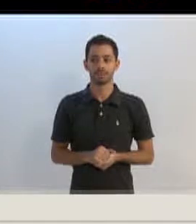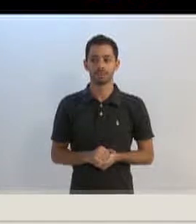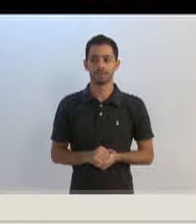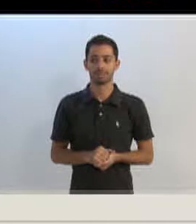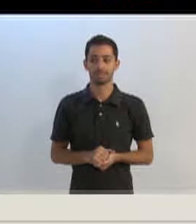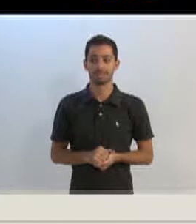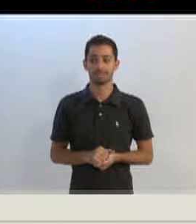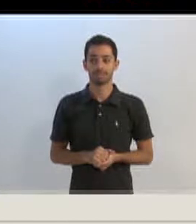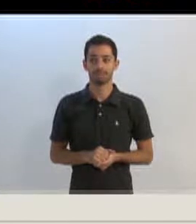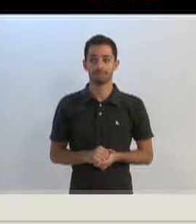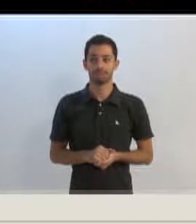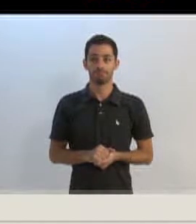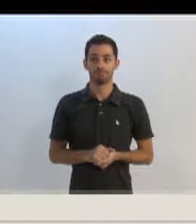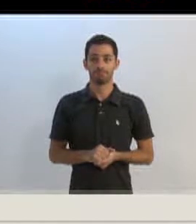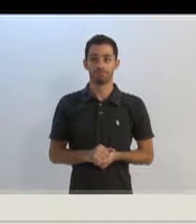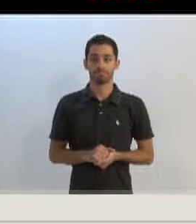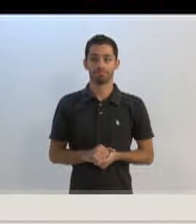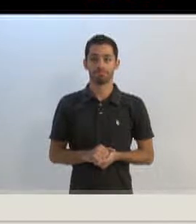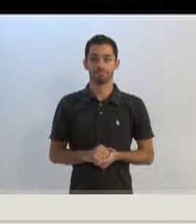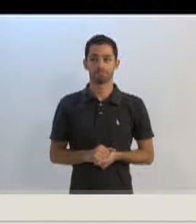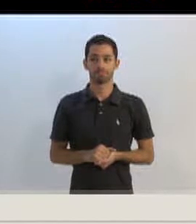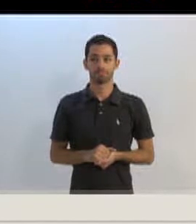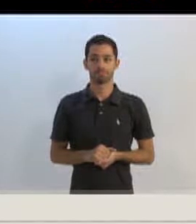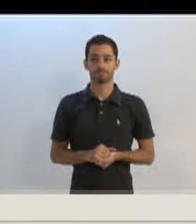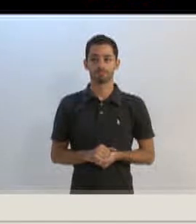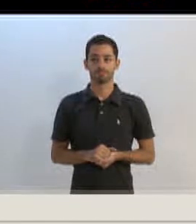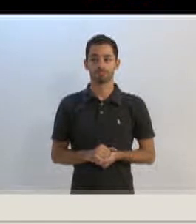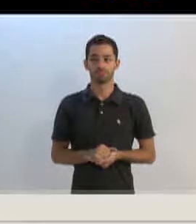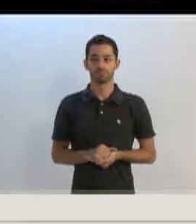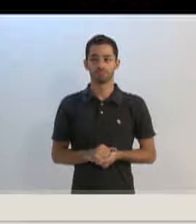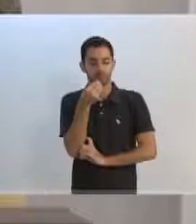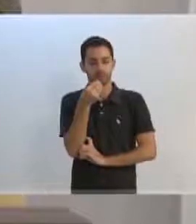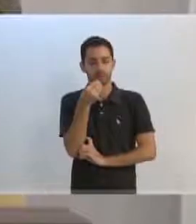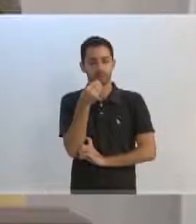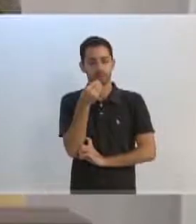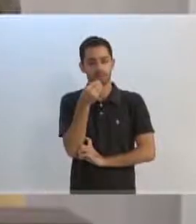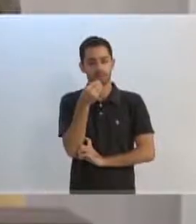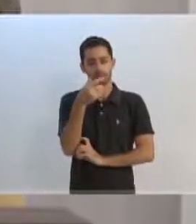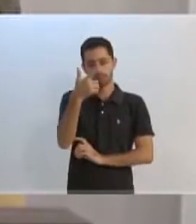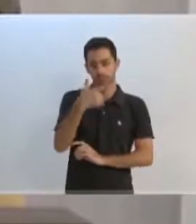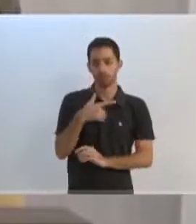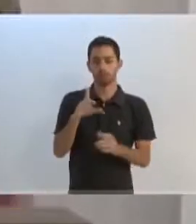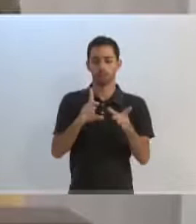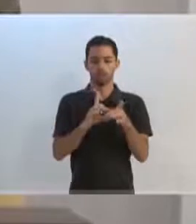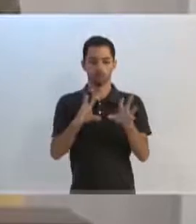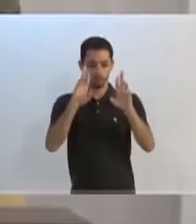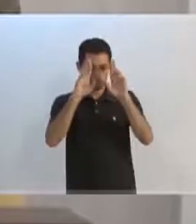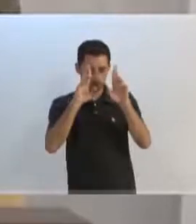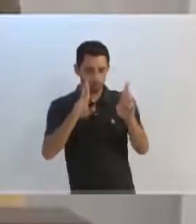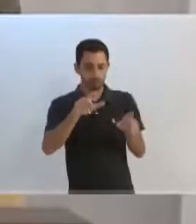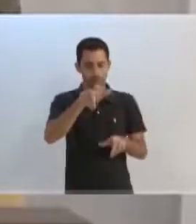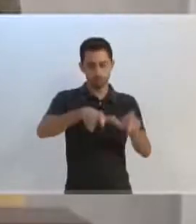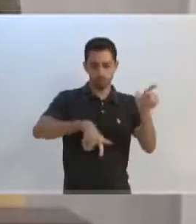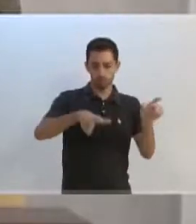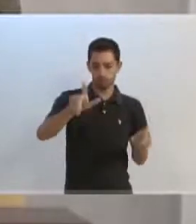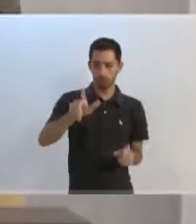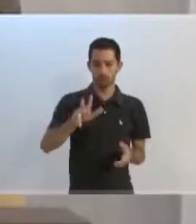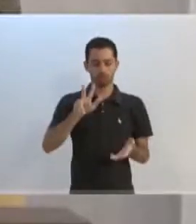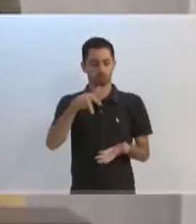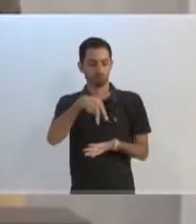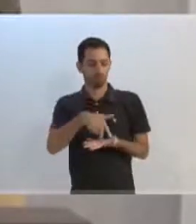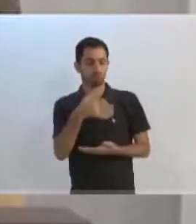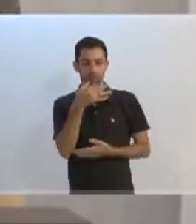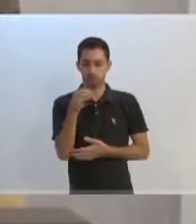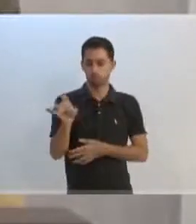projeto de lei número 7.802, de autoria do vereador Adriano Pereira, que proibiria a